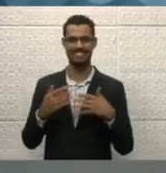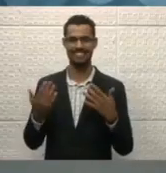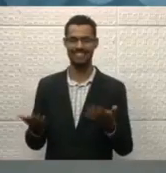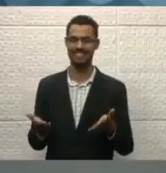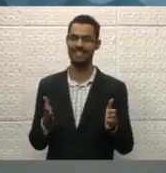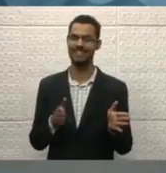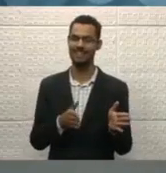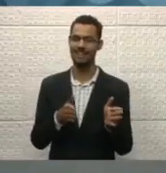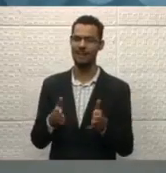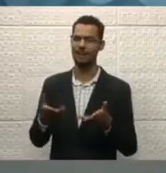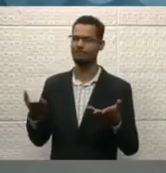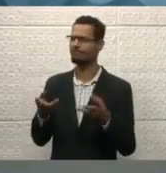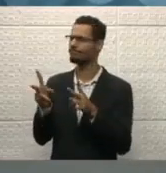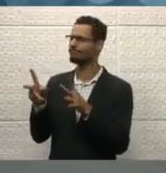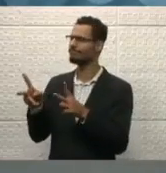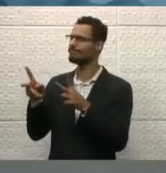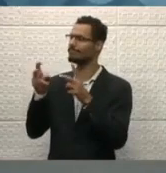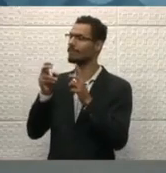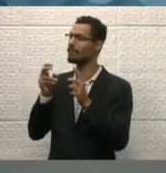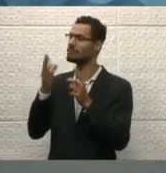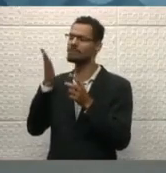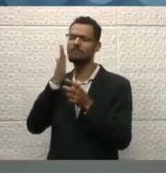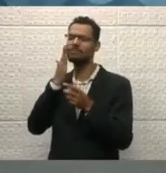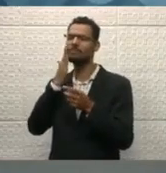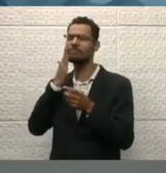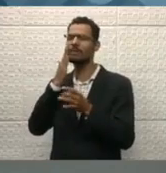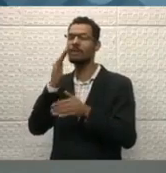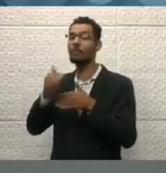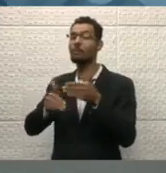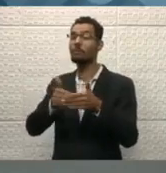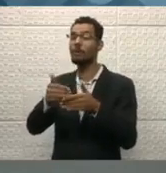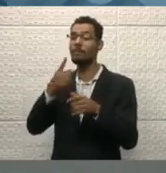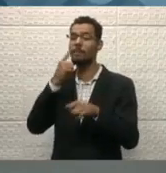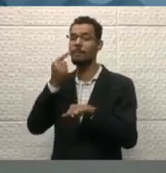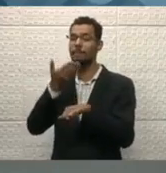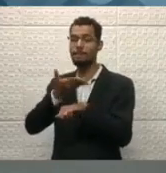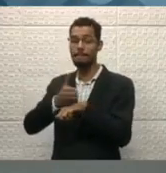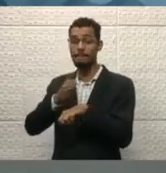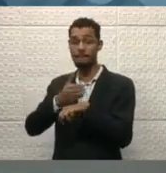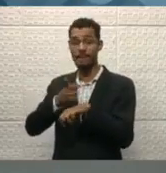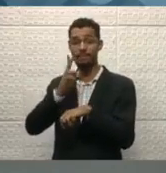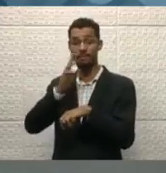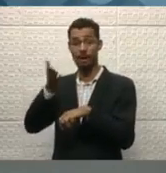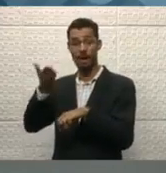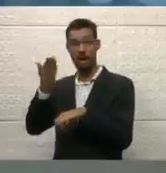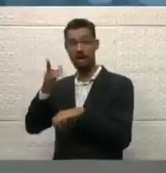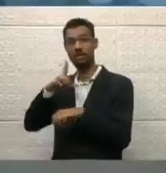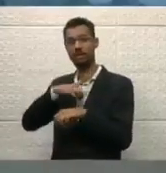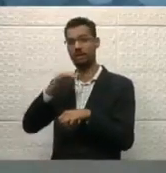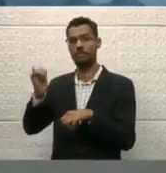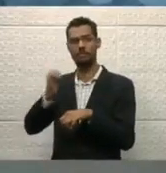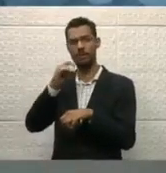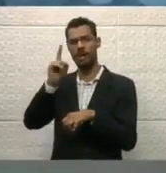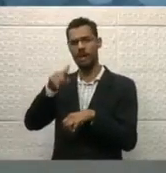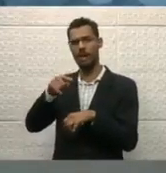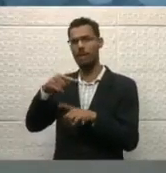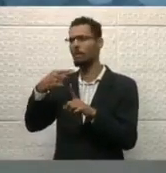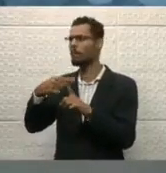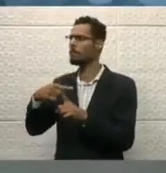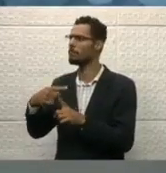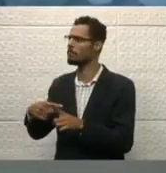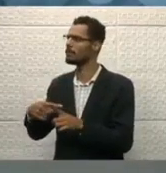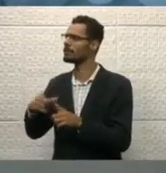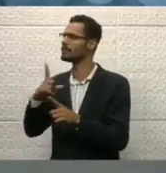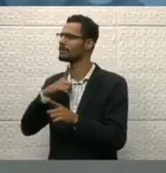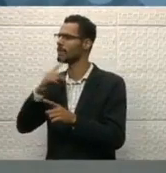nós vamos observar agora como que aquele procedimento prático que nós vimos, ele é fundamentado. Por que eu